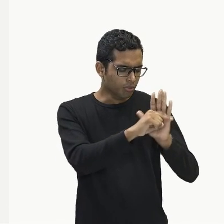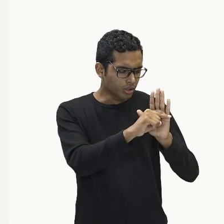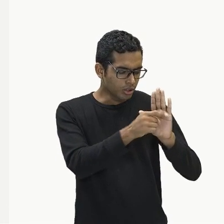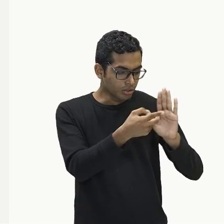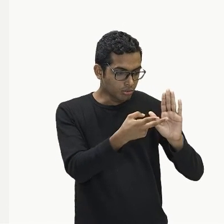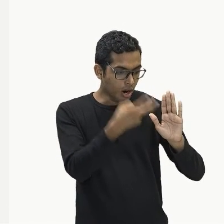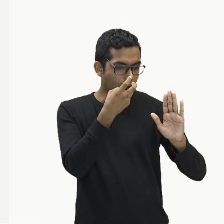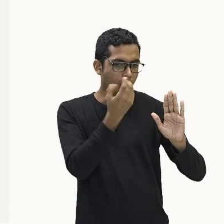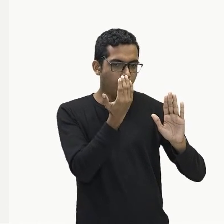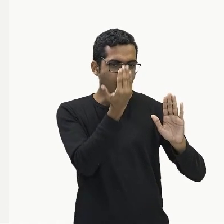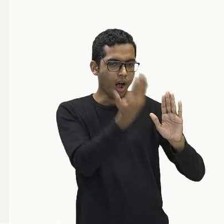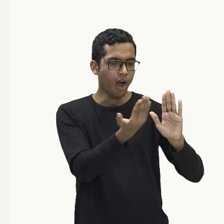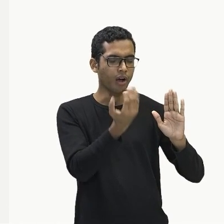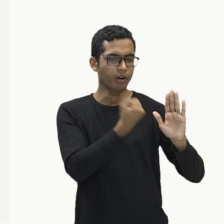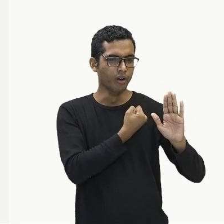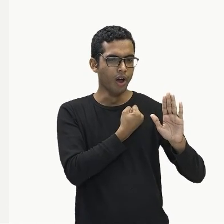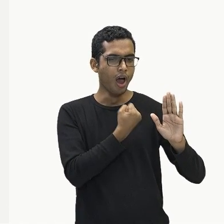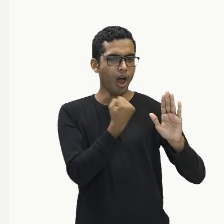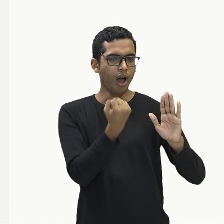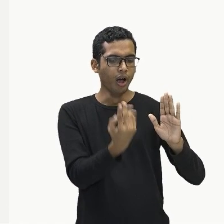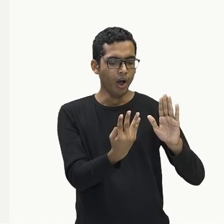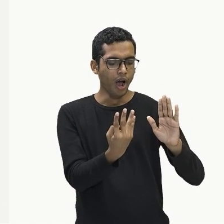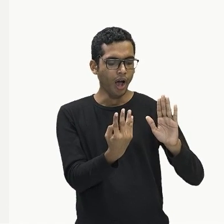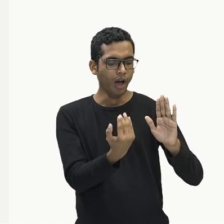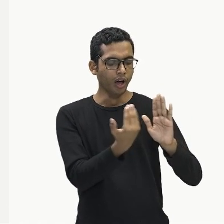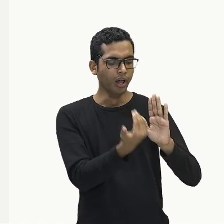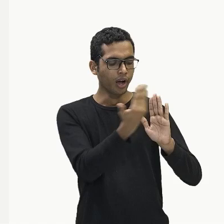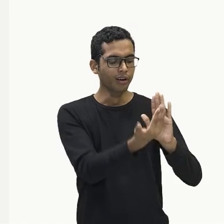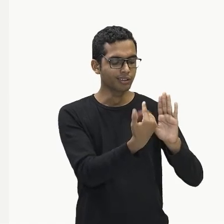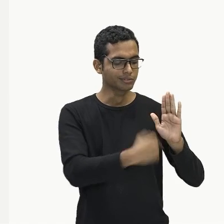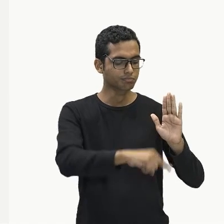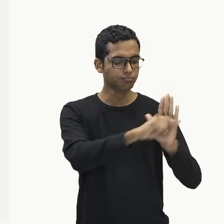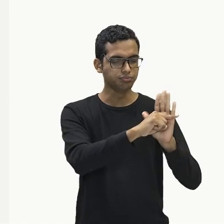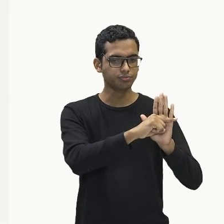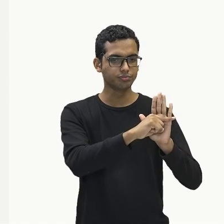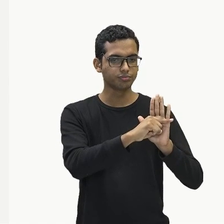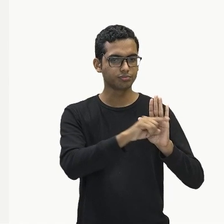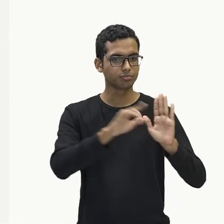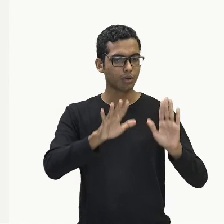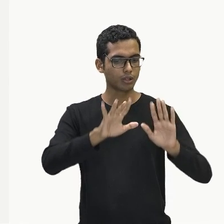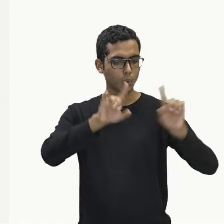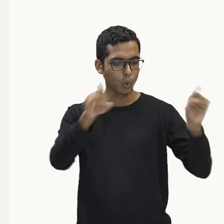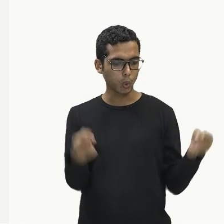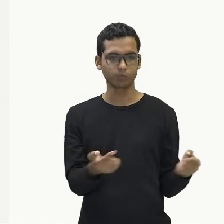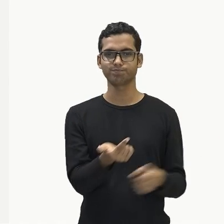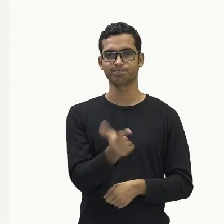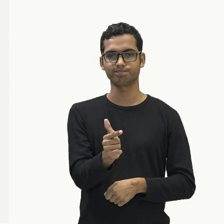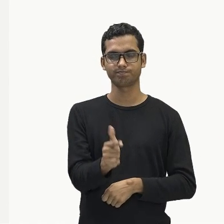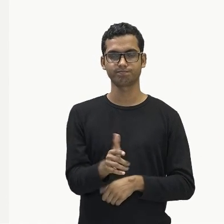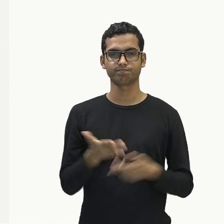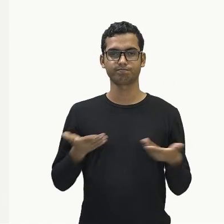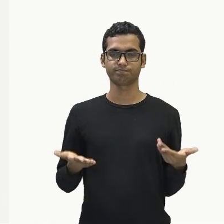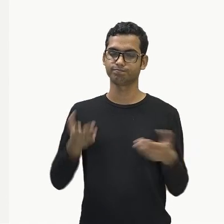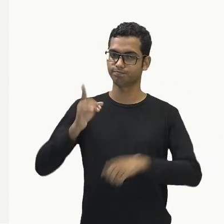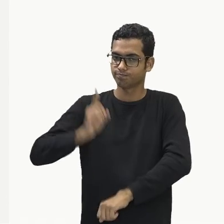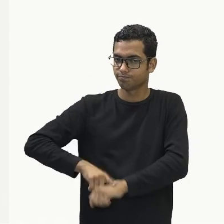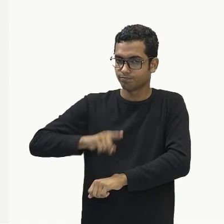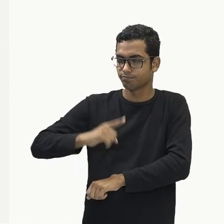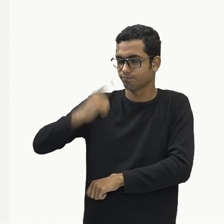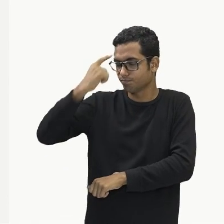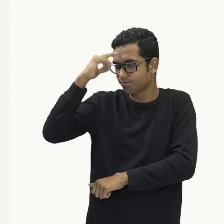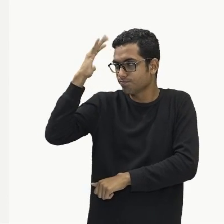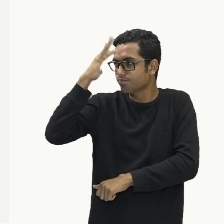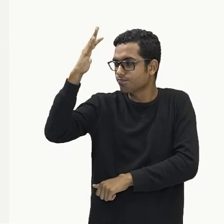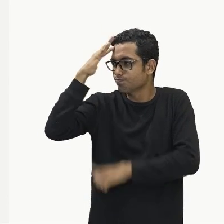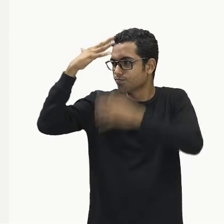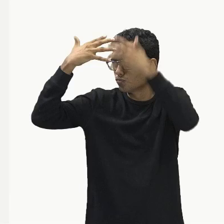na frente do número, na frente da minha base, mas não tem o parêntese. Então, automaticamente aqui eu